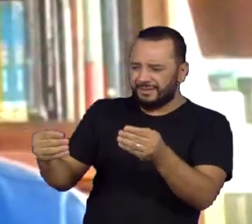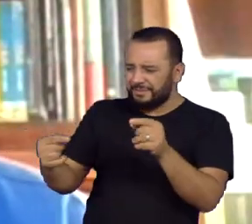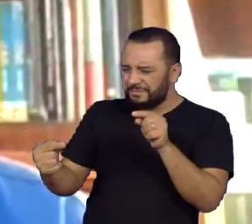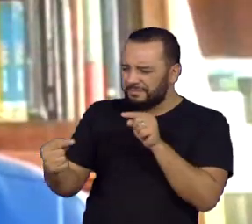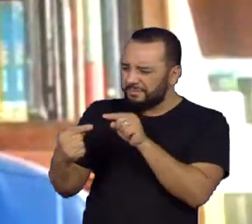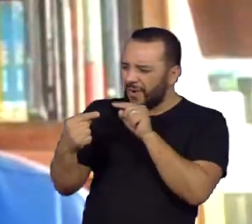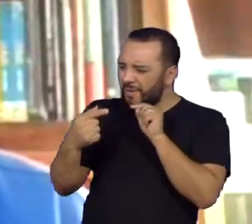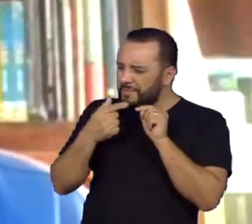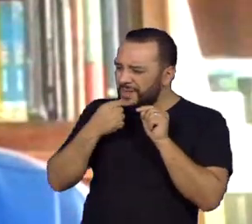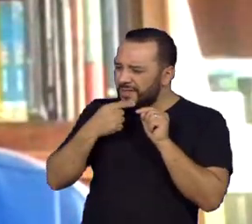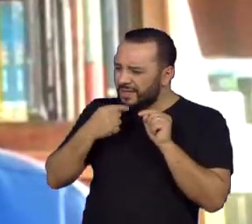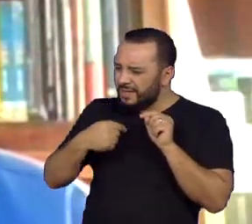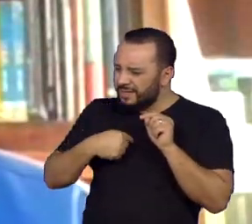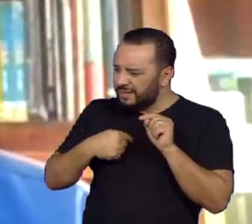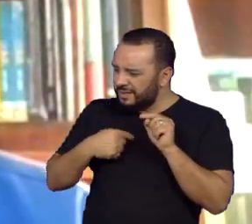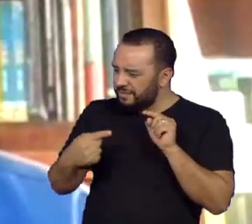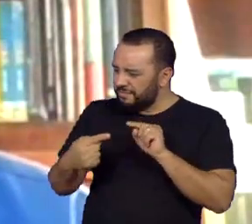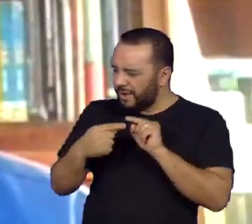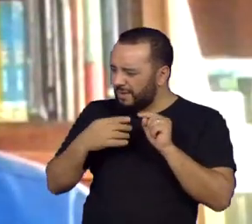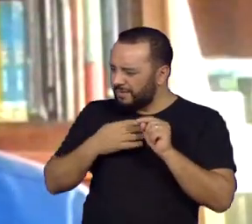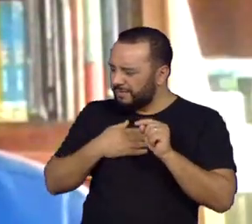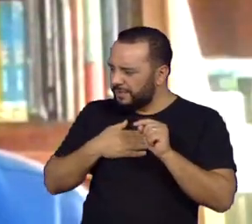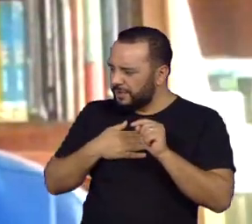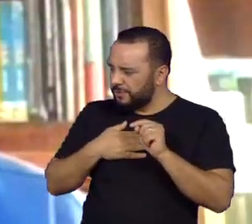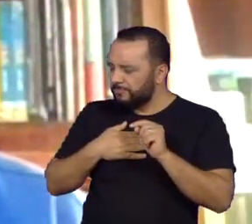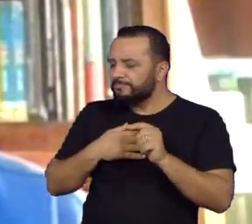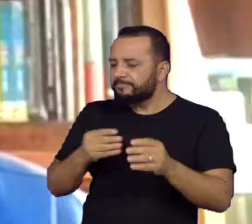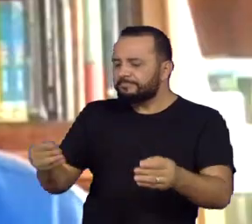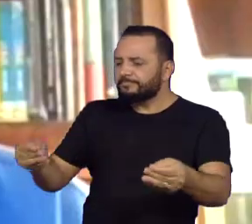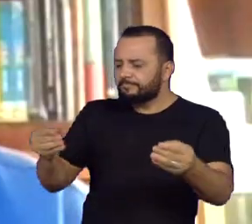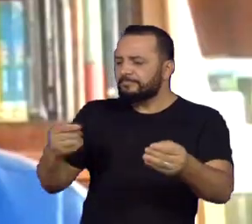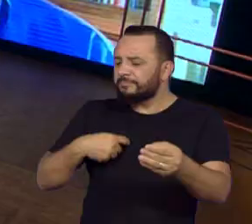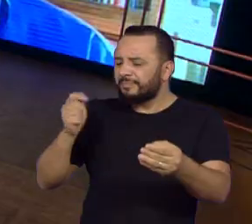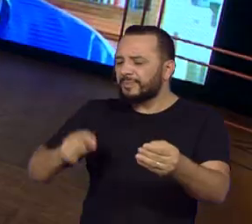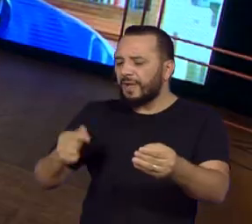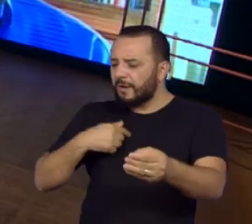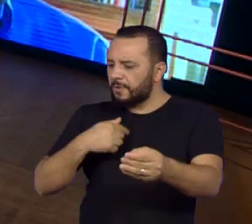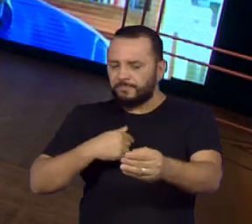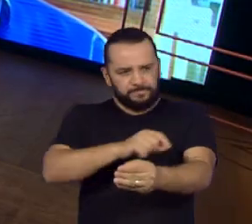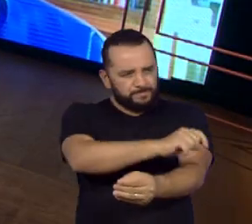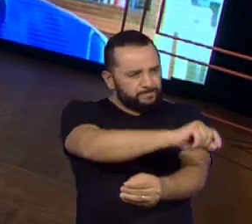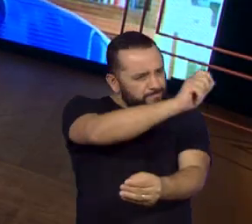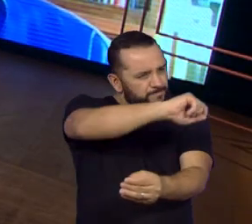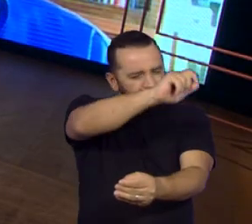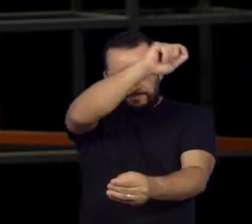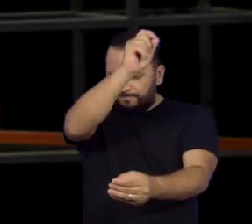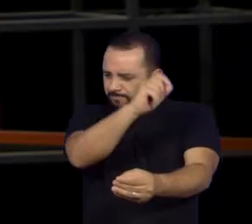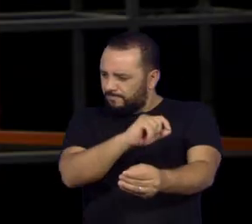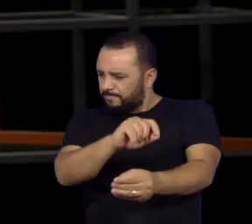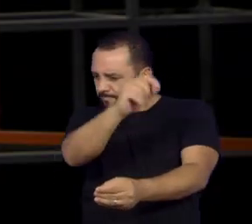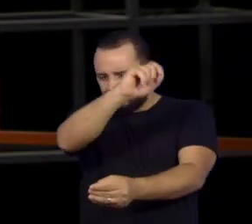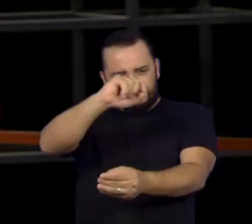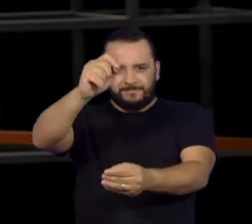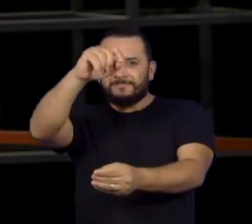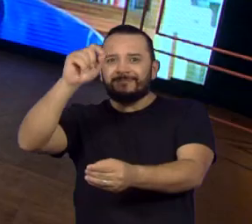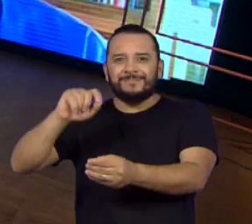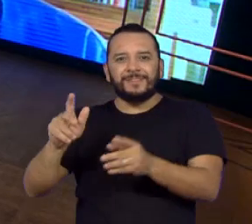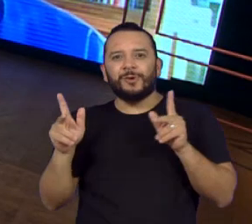meninos e eu me senti capaz de fazer aquilo que eu estava vendo. Daí em